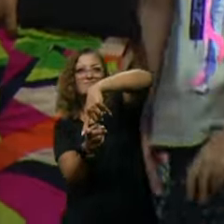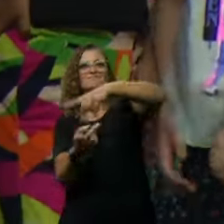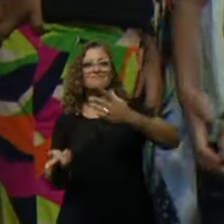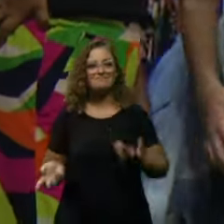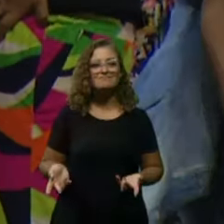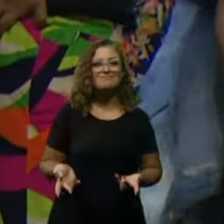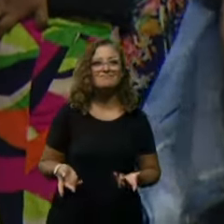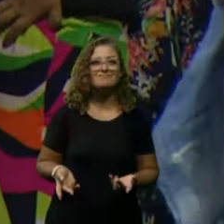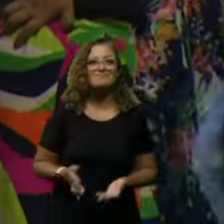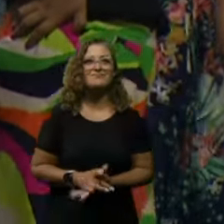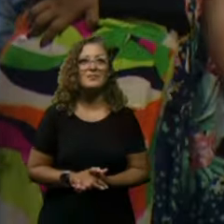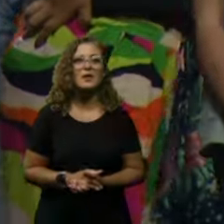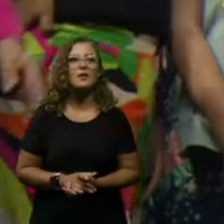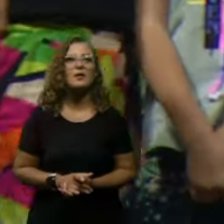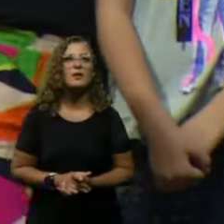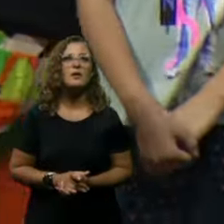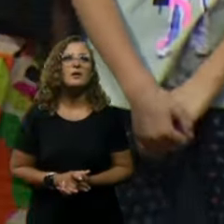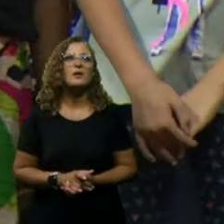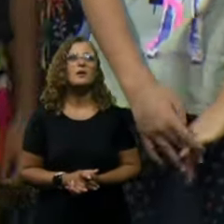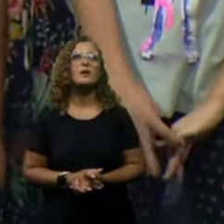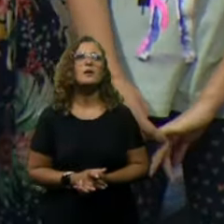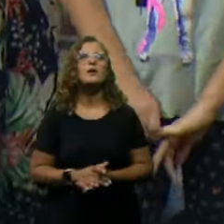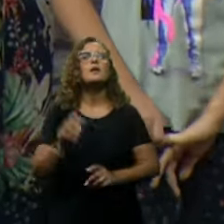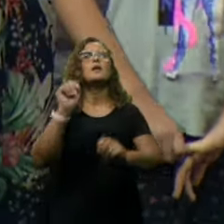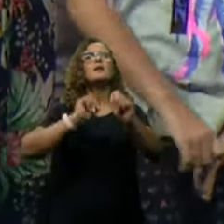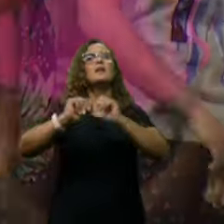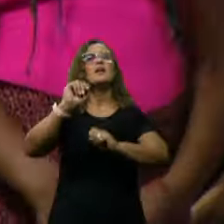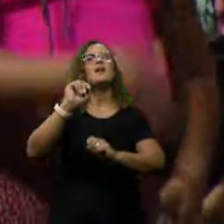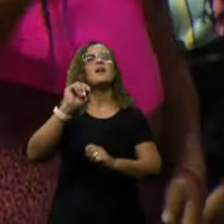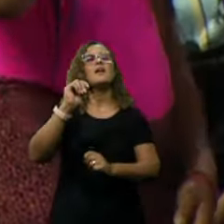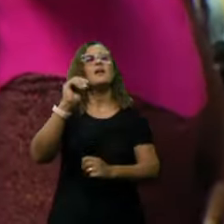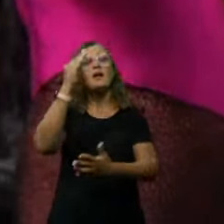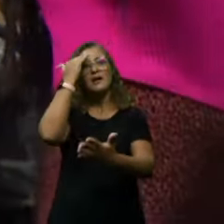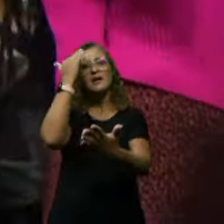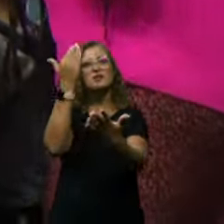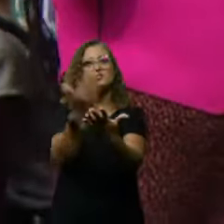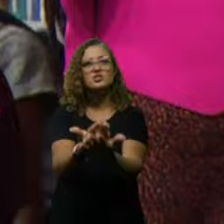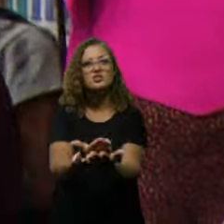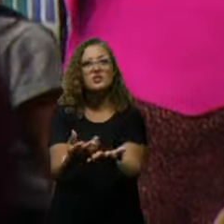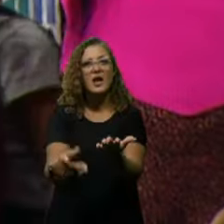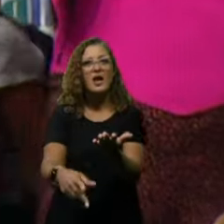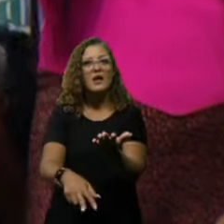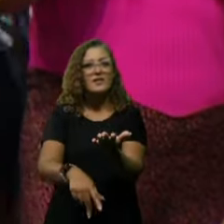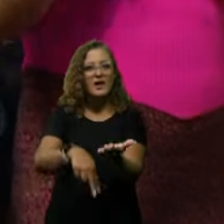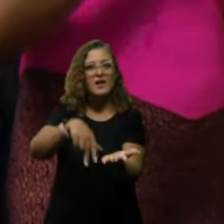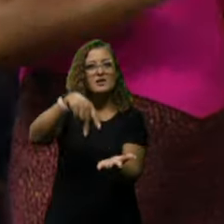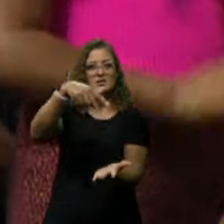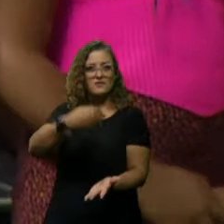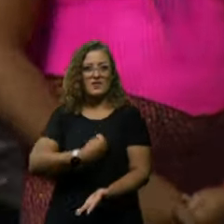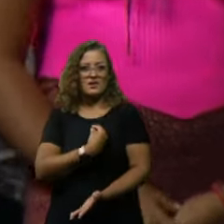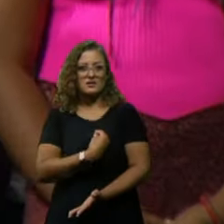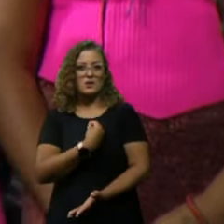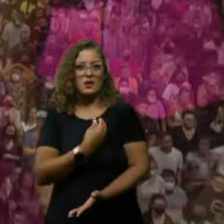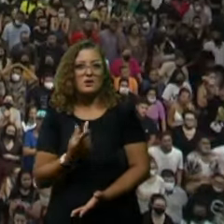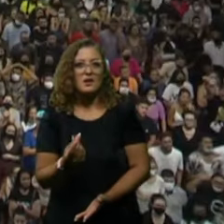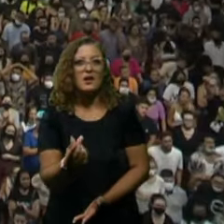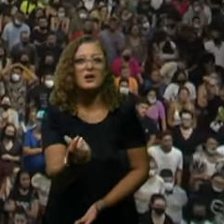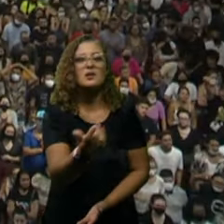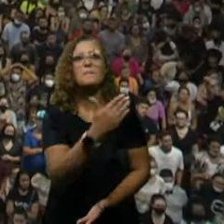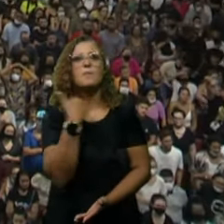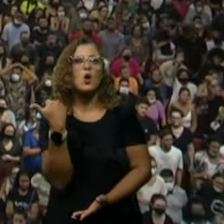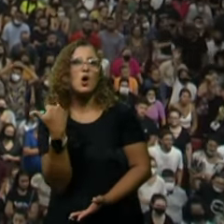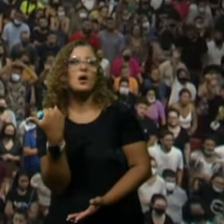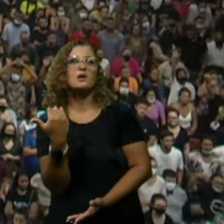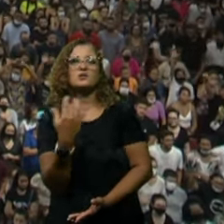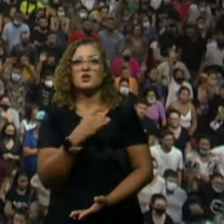do Madeira ou a concepção de eternidade quem aqui acredita na ressurreição de verdade não tem tanto medo aceito a morte